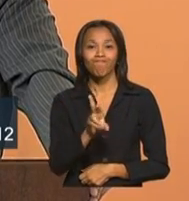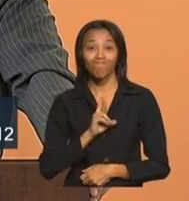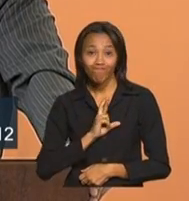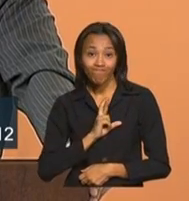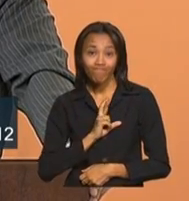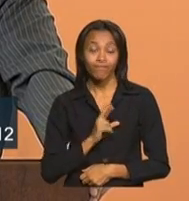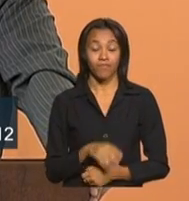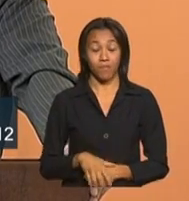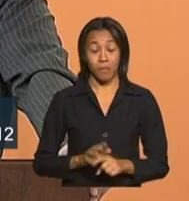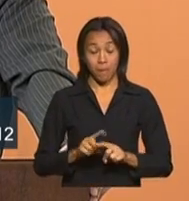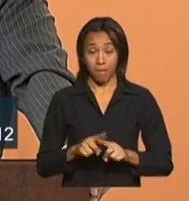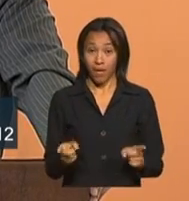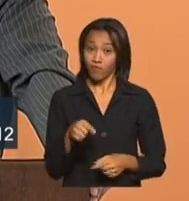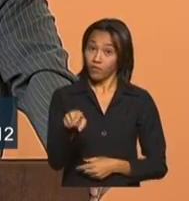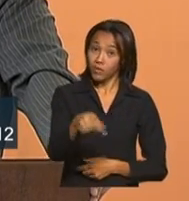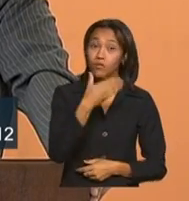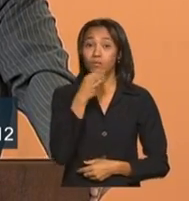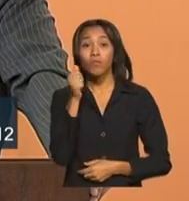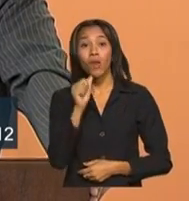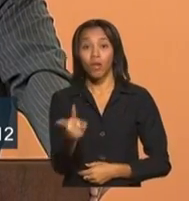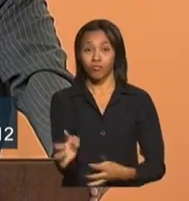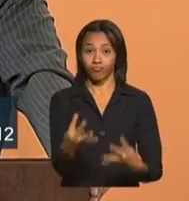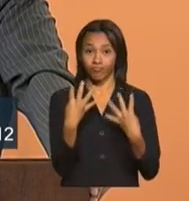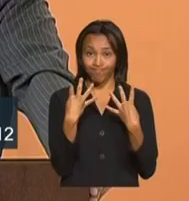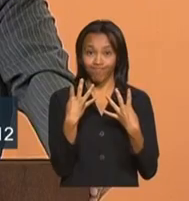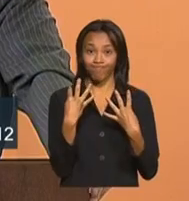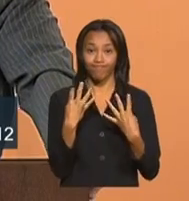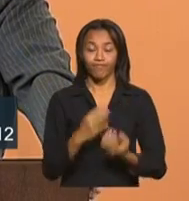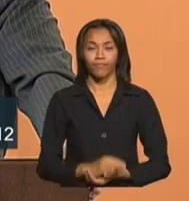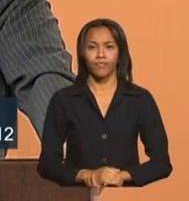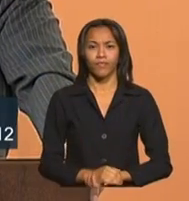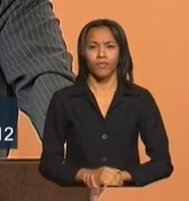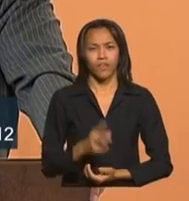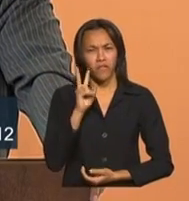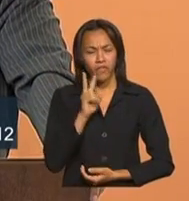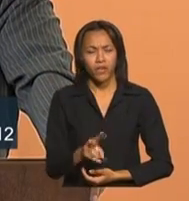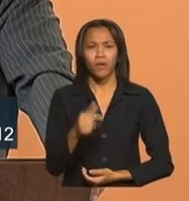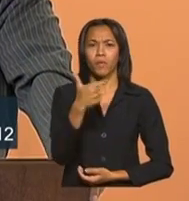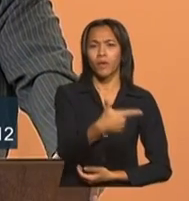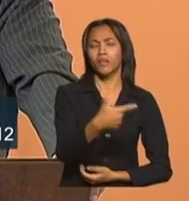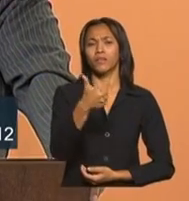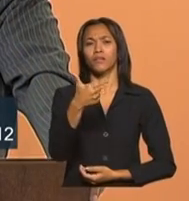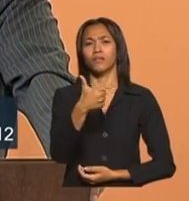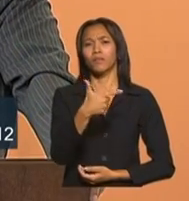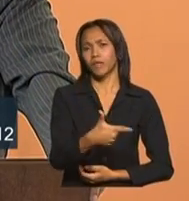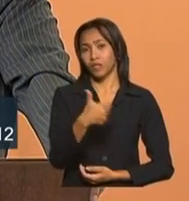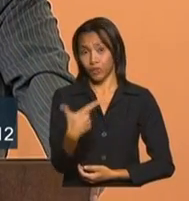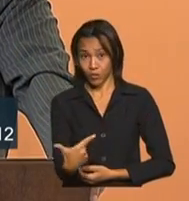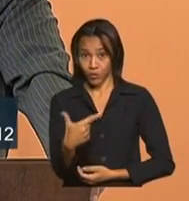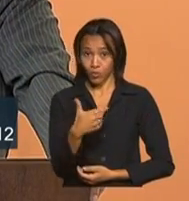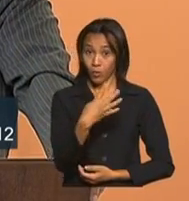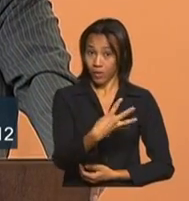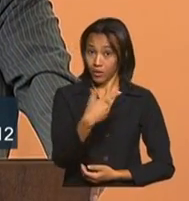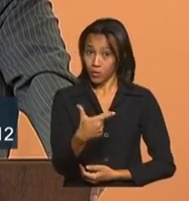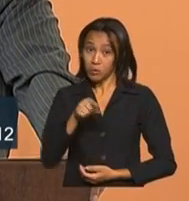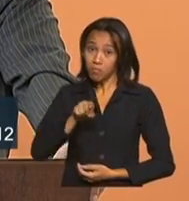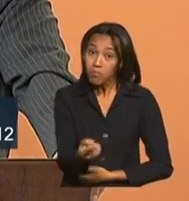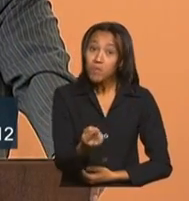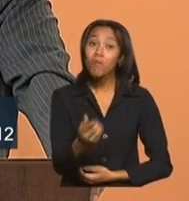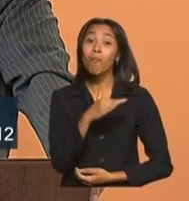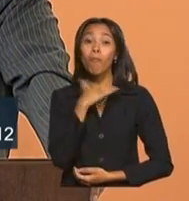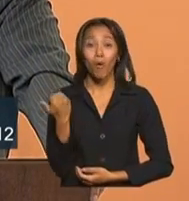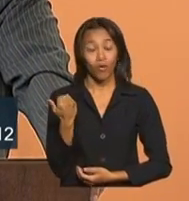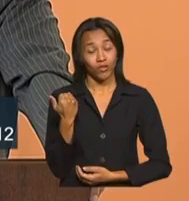Mas, minhas senhoras e meus senhores, prestem atenção a esse ritmo de 42 mil mortes por ano